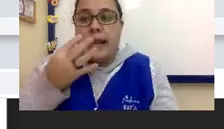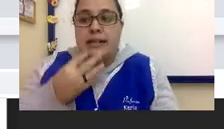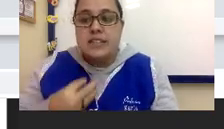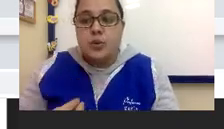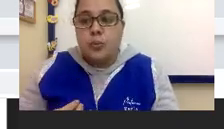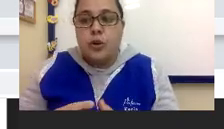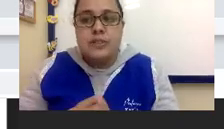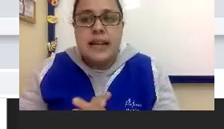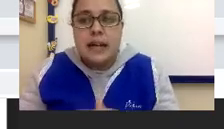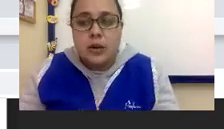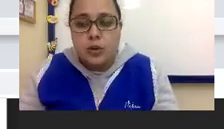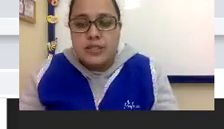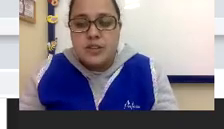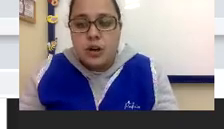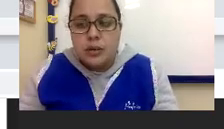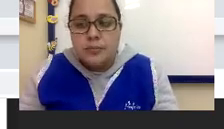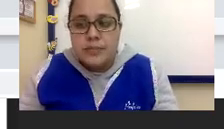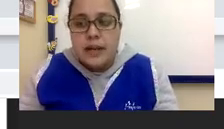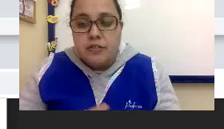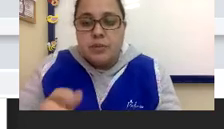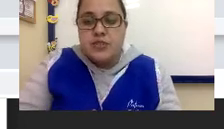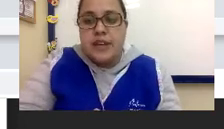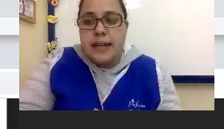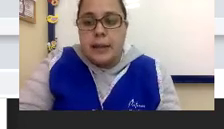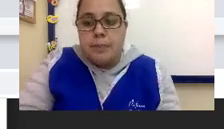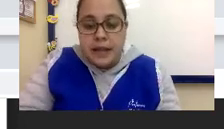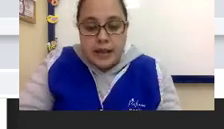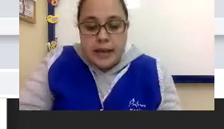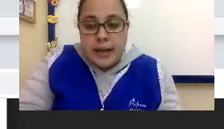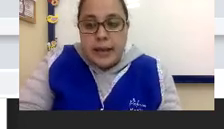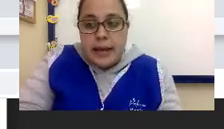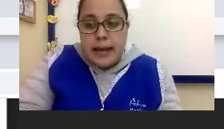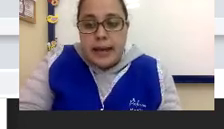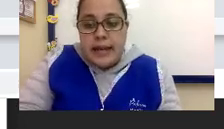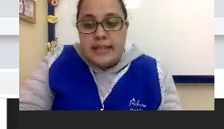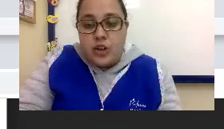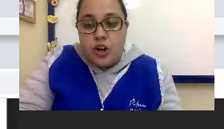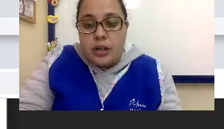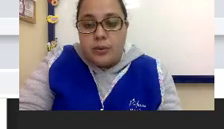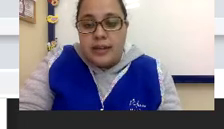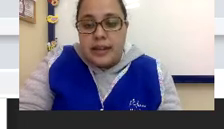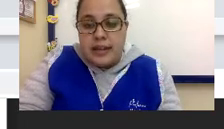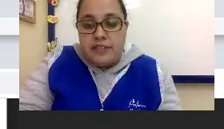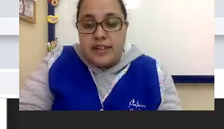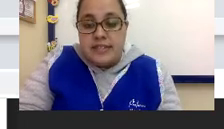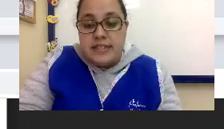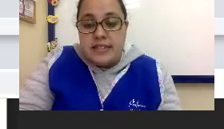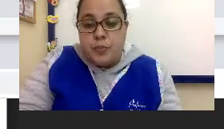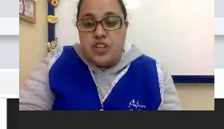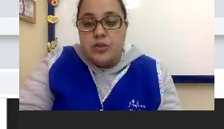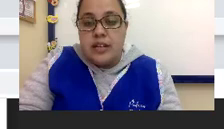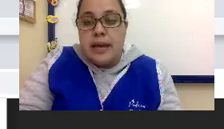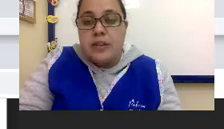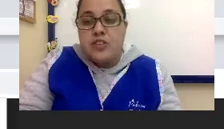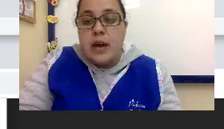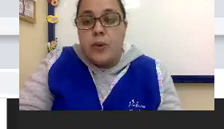estômago, lá nesse tubo? Como será que é o nome desse órgão? Vamos ver aí? Esse órgão que faz o transporte